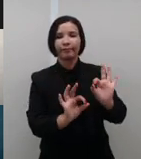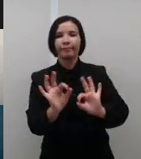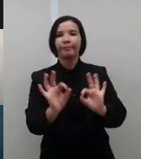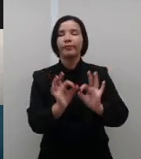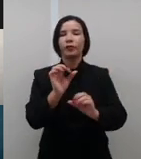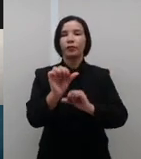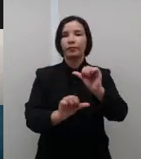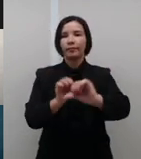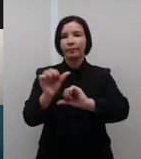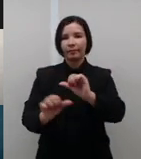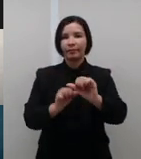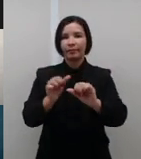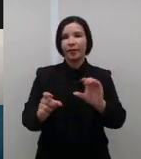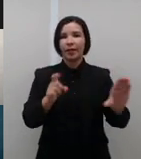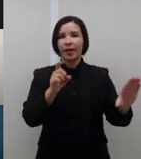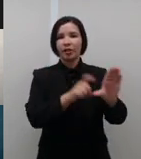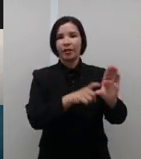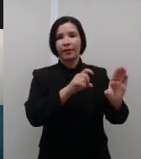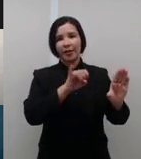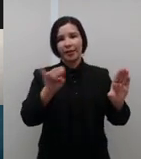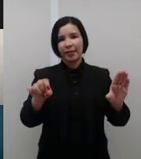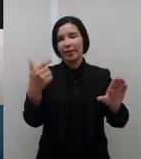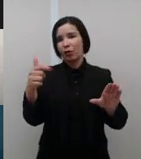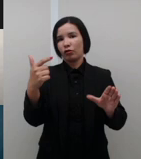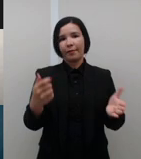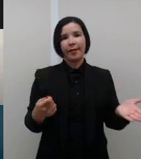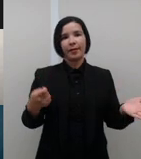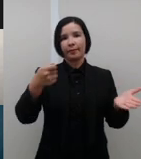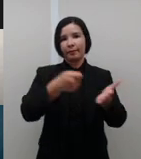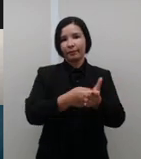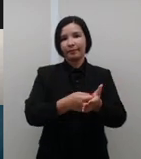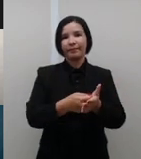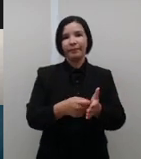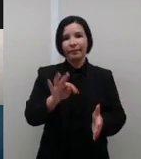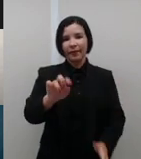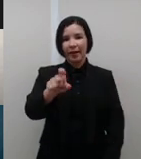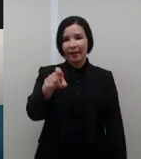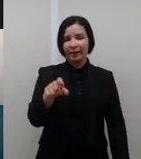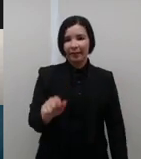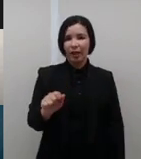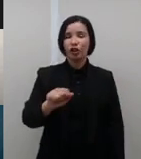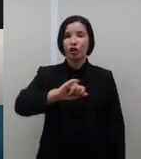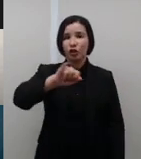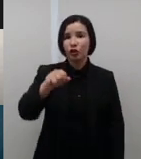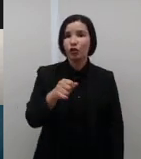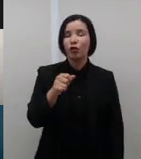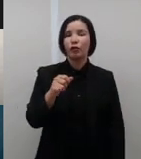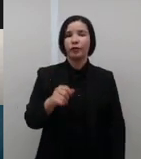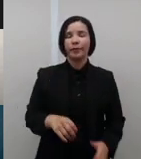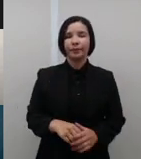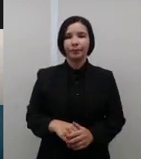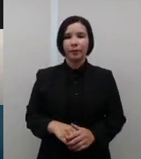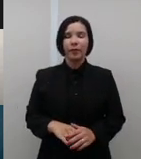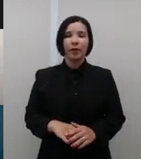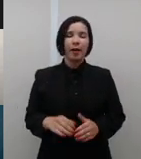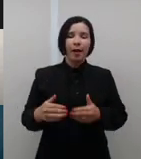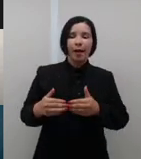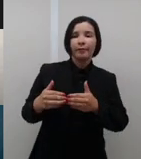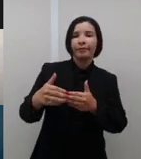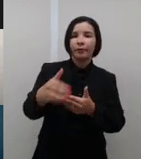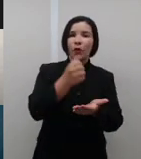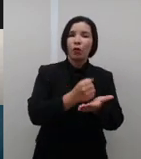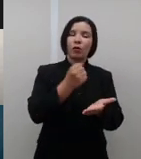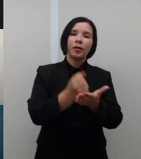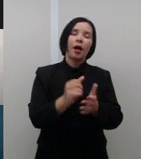da dívida em eventual caso de não pagamento, né? As taxas de juros, correção monetária, e posteriormente esse contrato acabou sofrendo dois